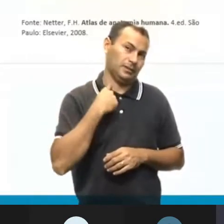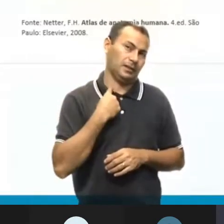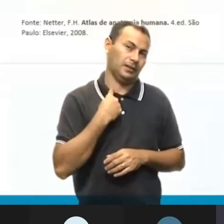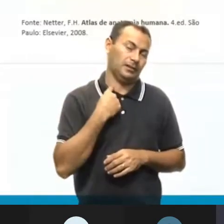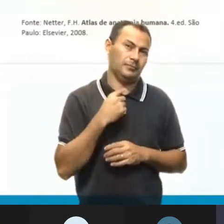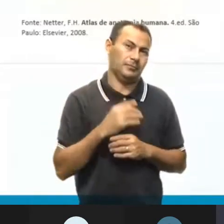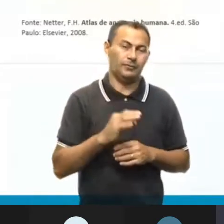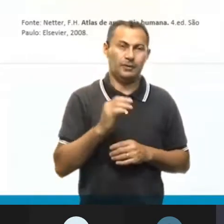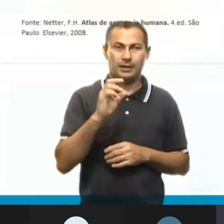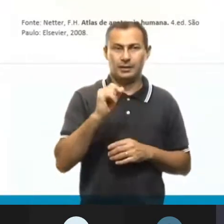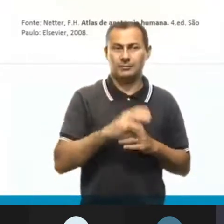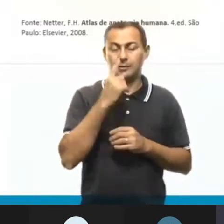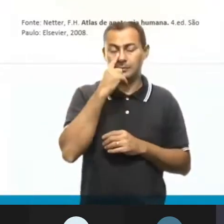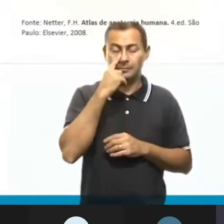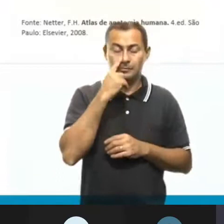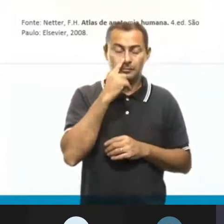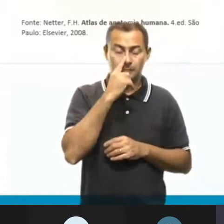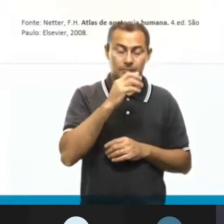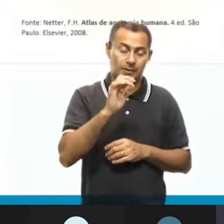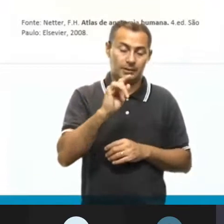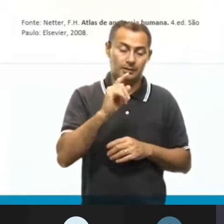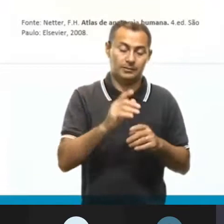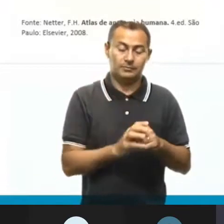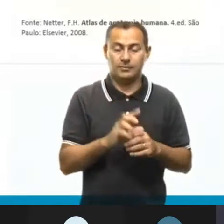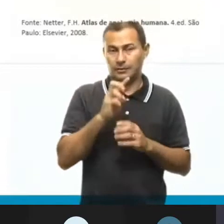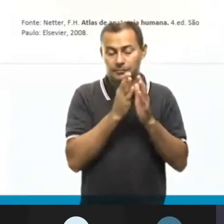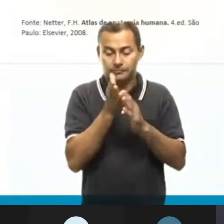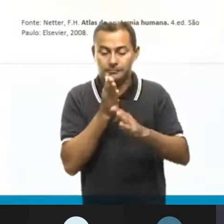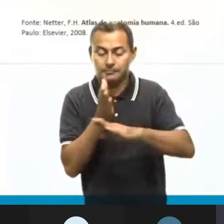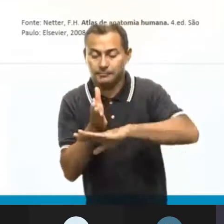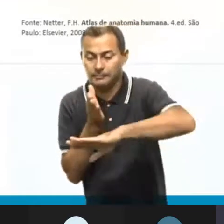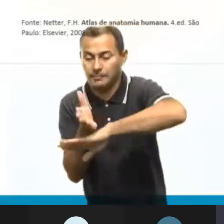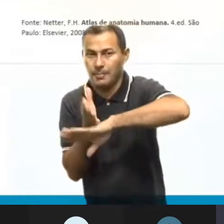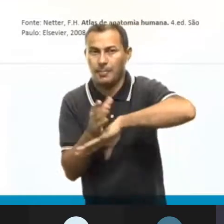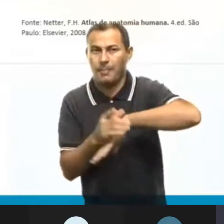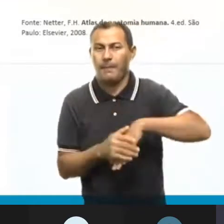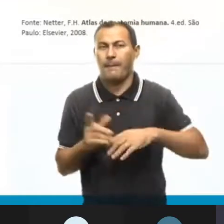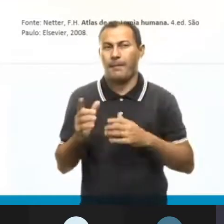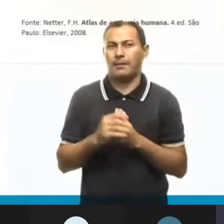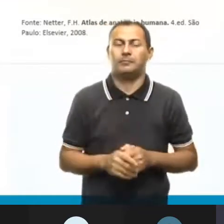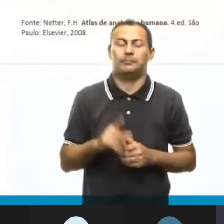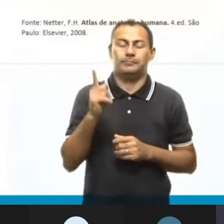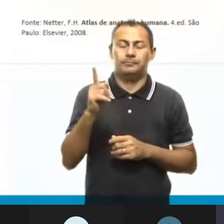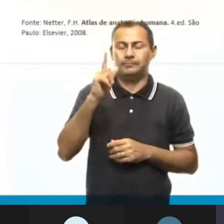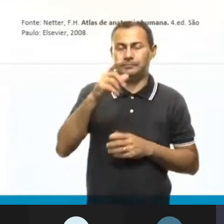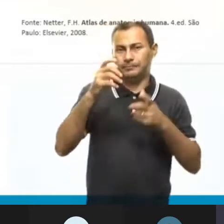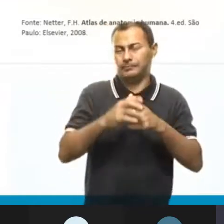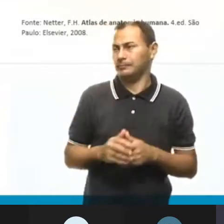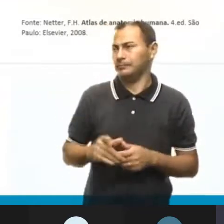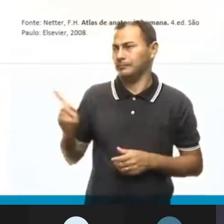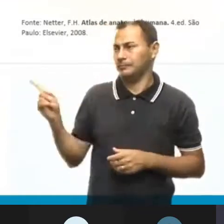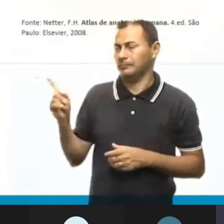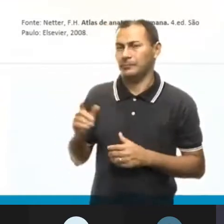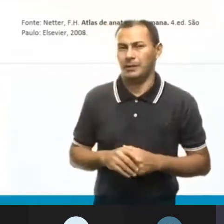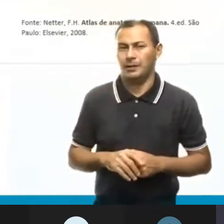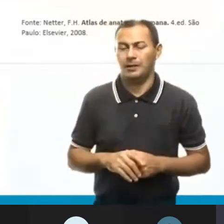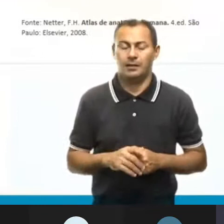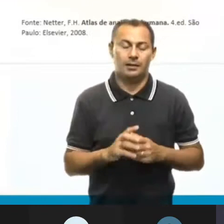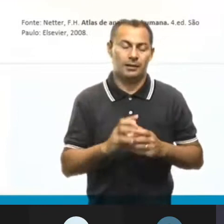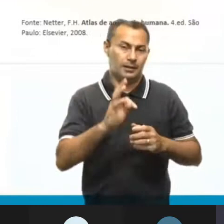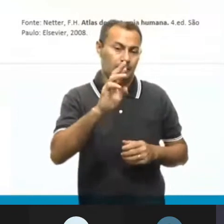da faringe, passa pela parte laríngea da faringe e vai adentrar aqui, né, essa região aqui, que